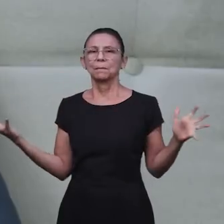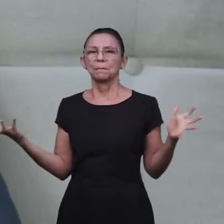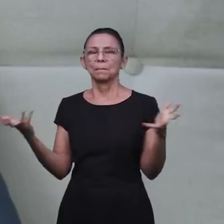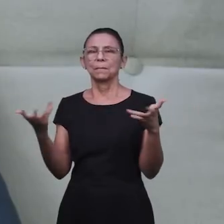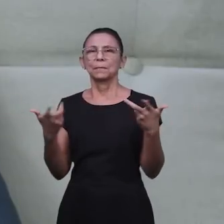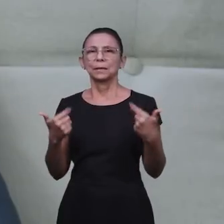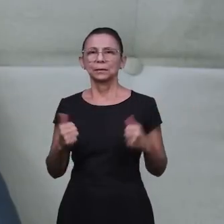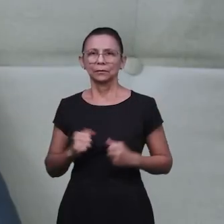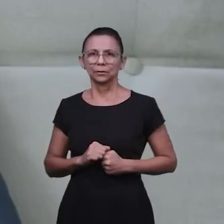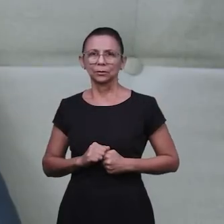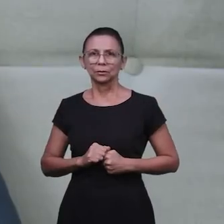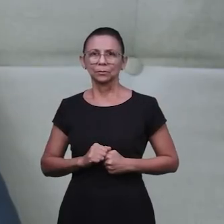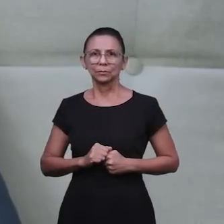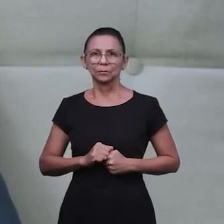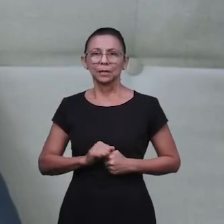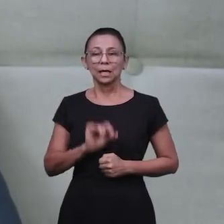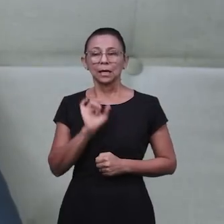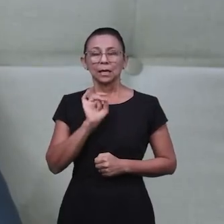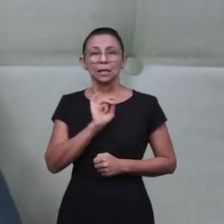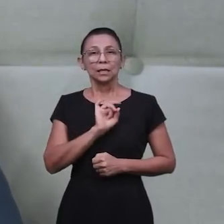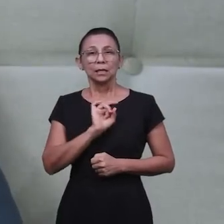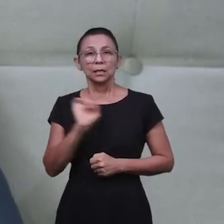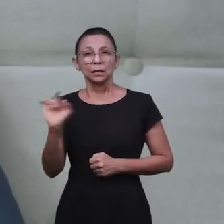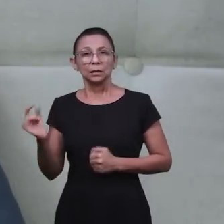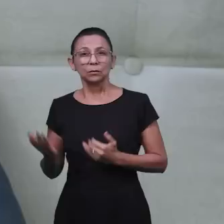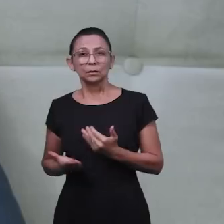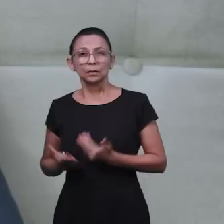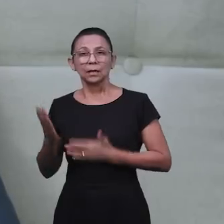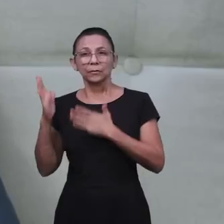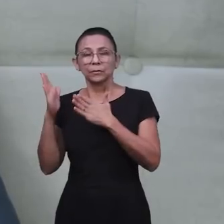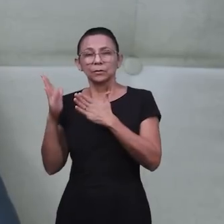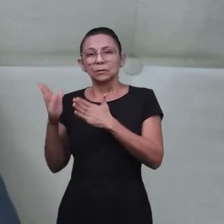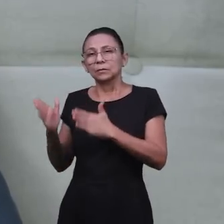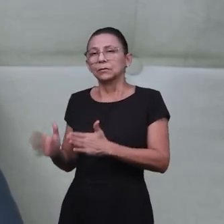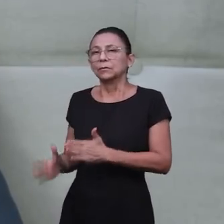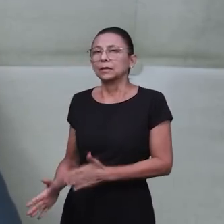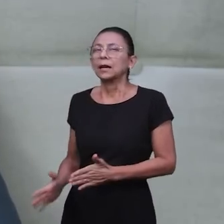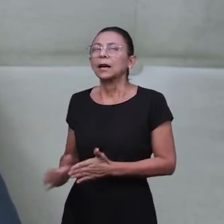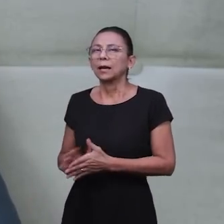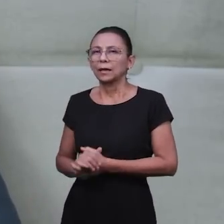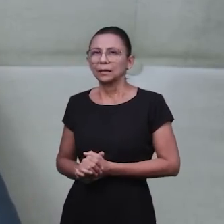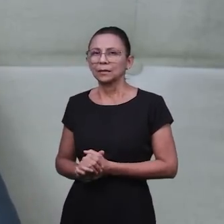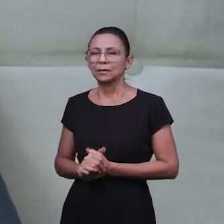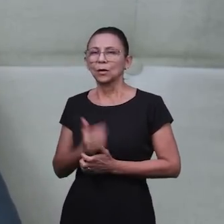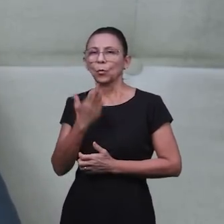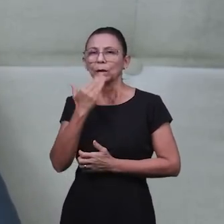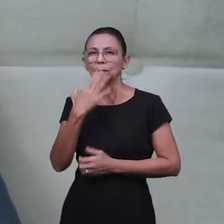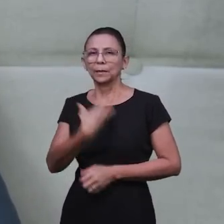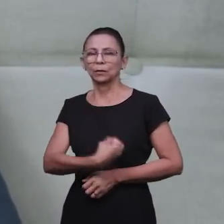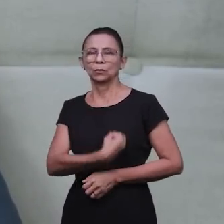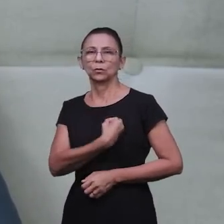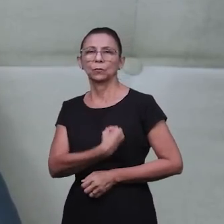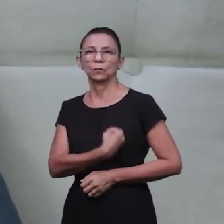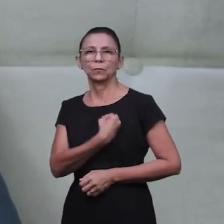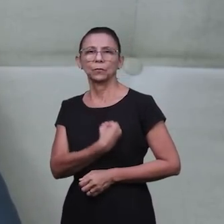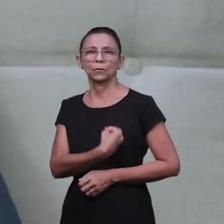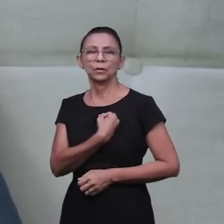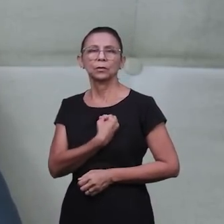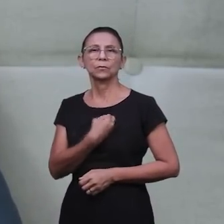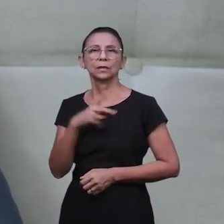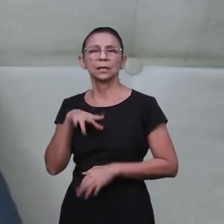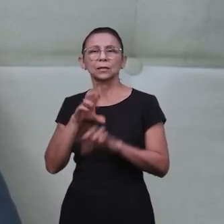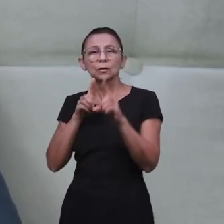um alimento vivo, único e poderoso, que é a palavra revelada, a